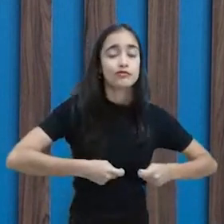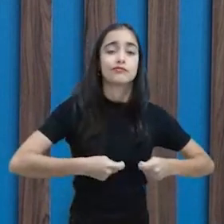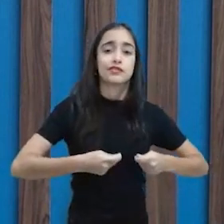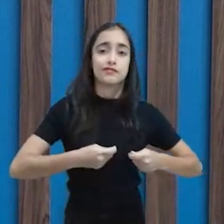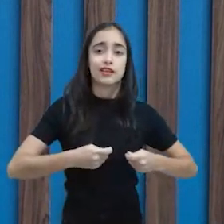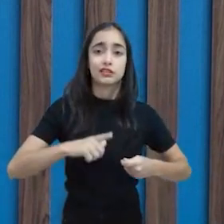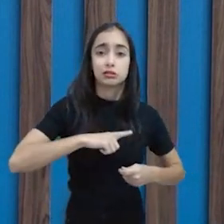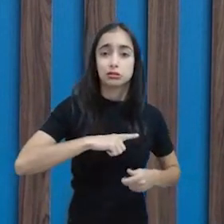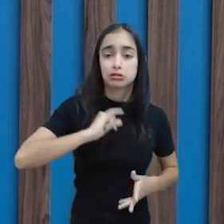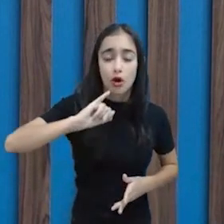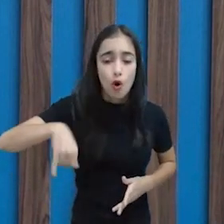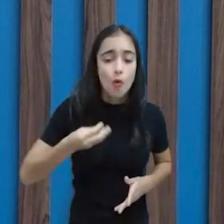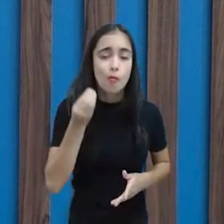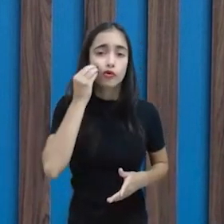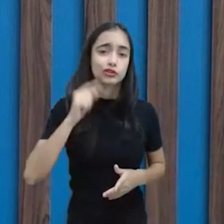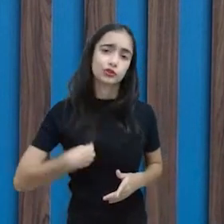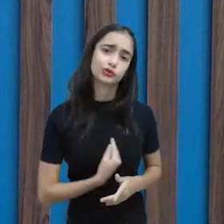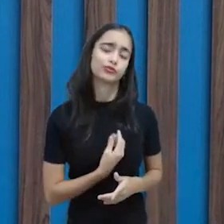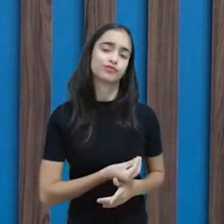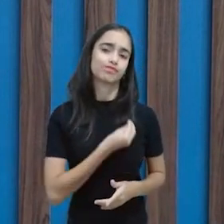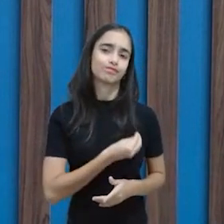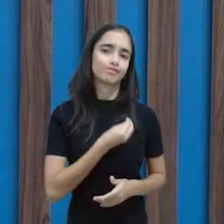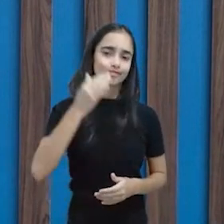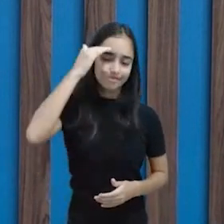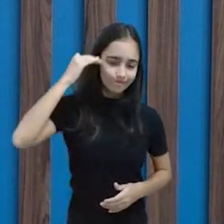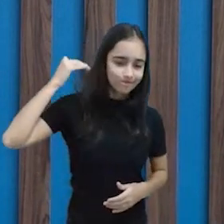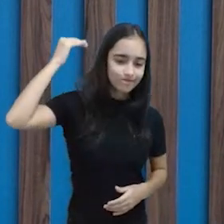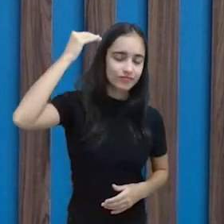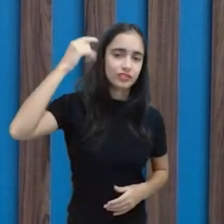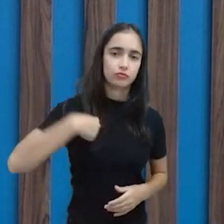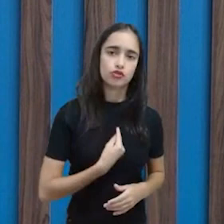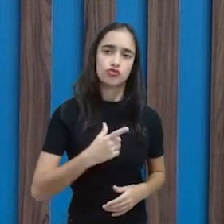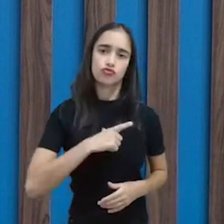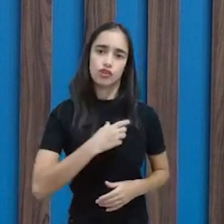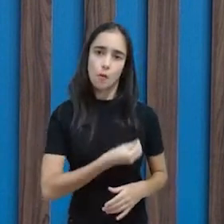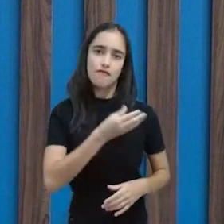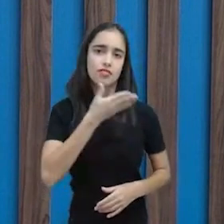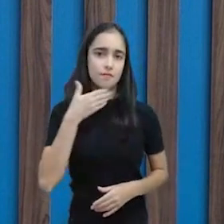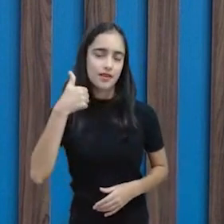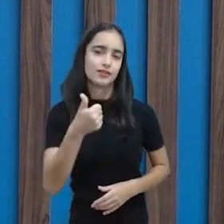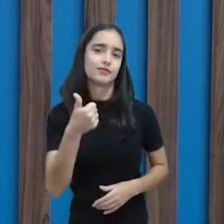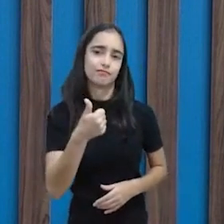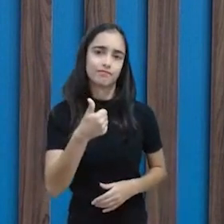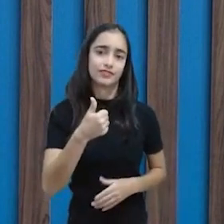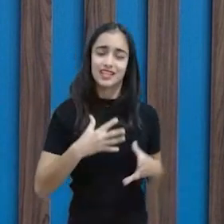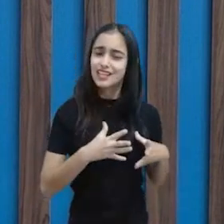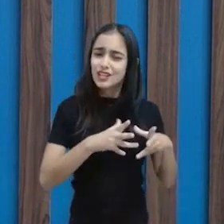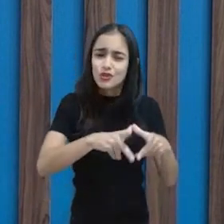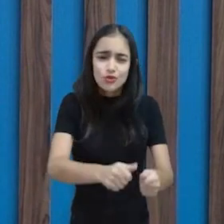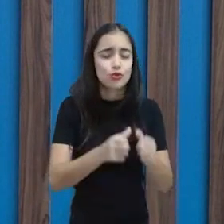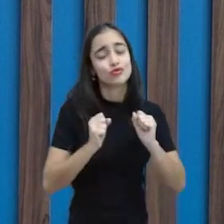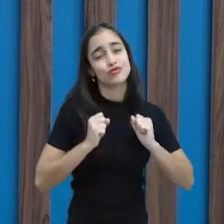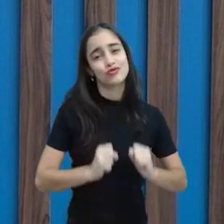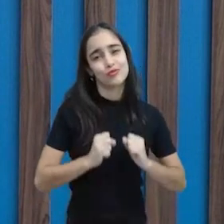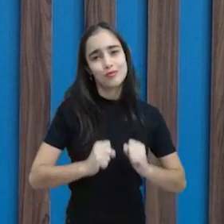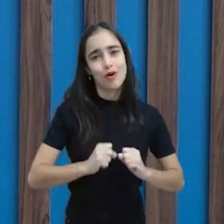agarrar oportunidades na nossa vida adulta para que a gente tenha uma vida melhor e que todos possam usufruir